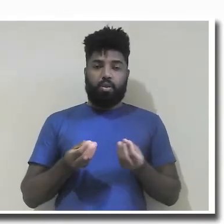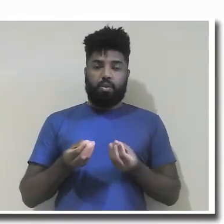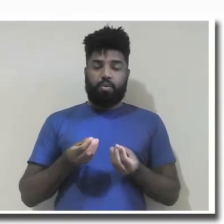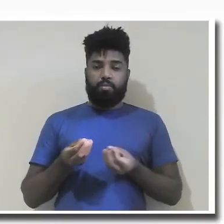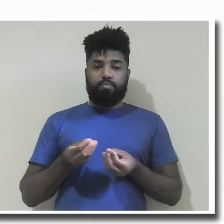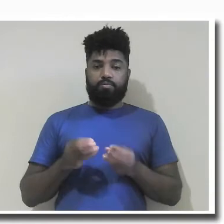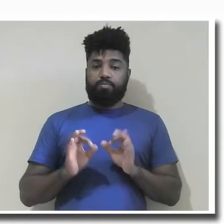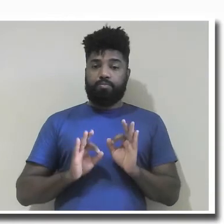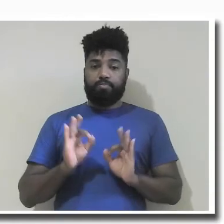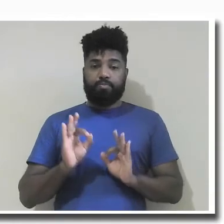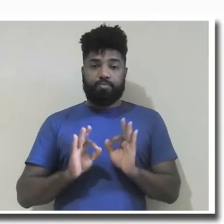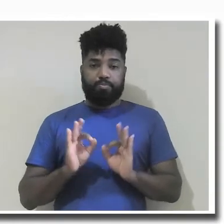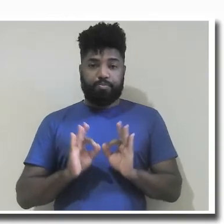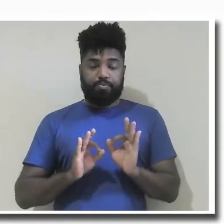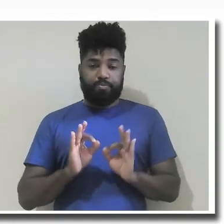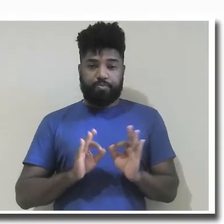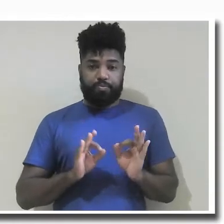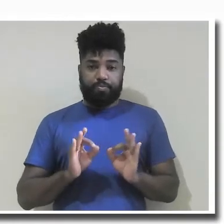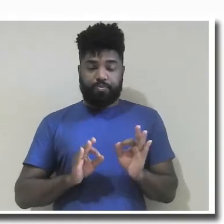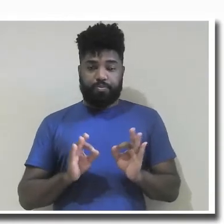poderíamos realizar o cálculo de